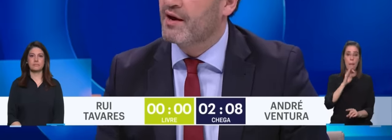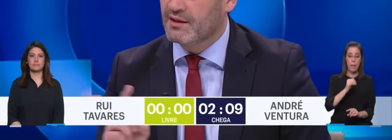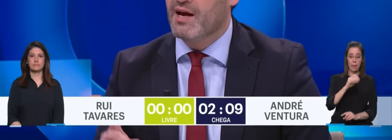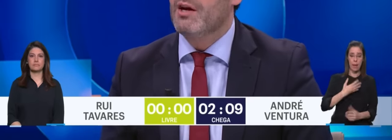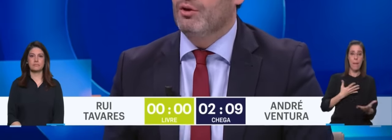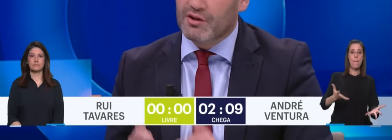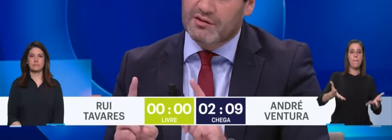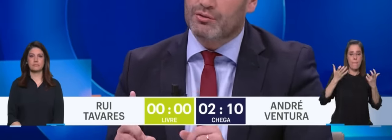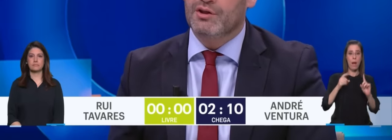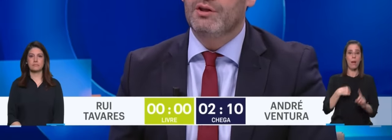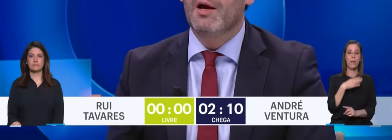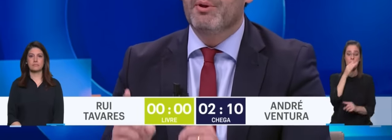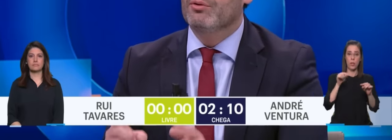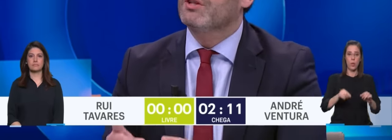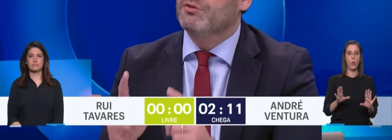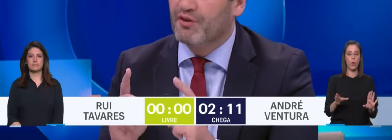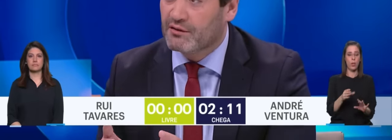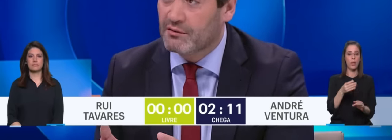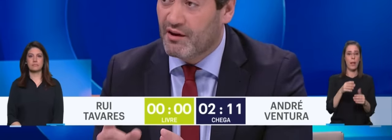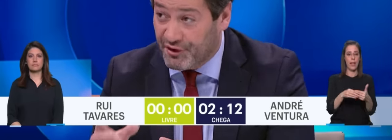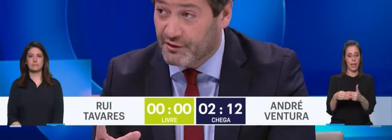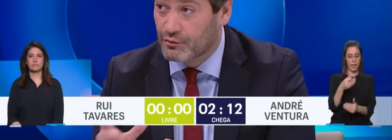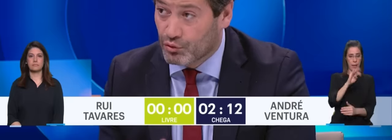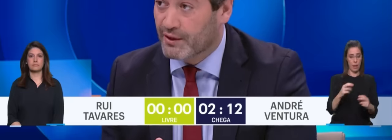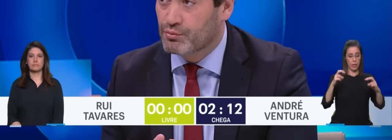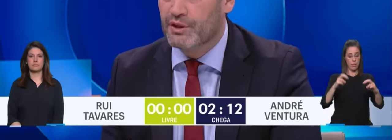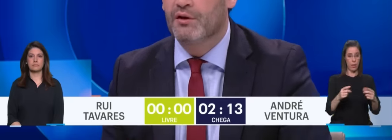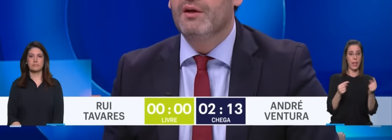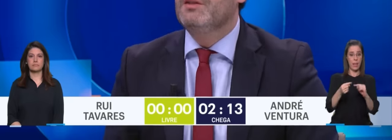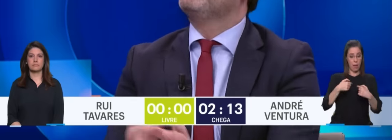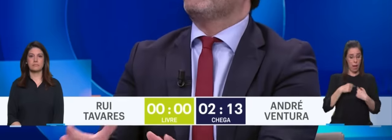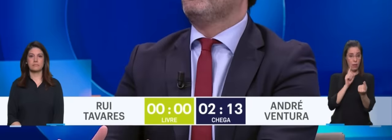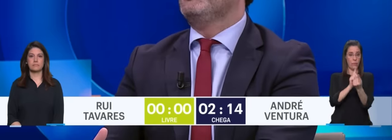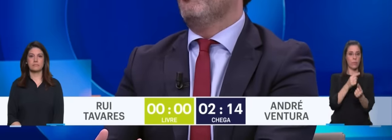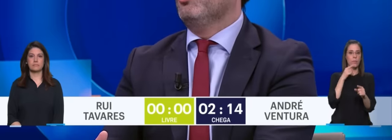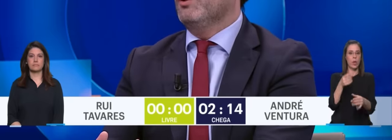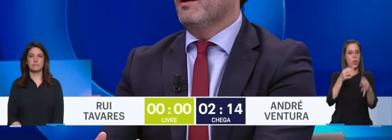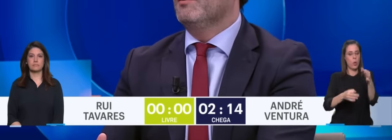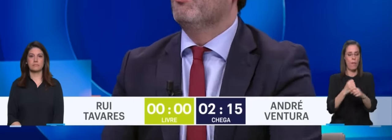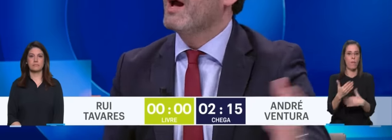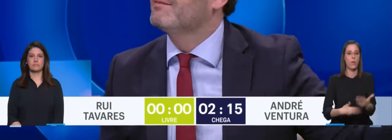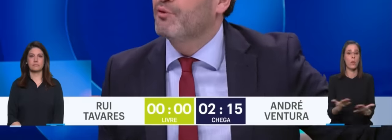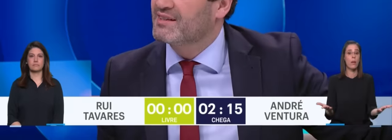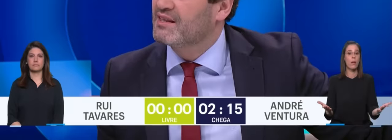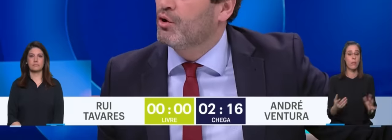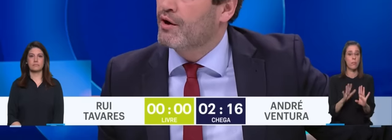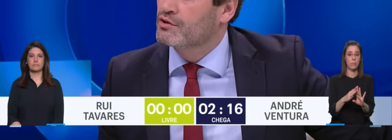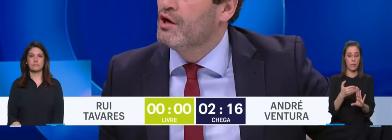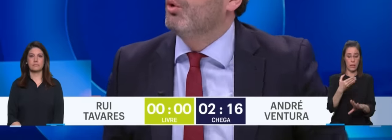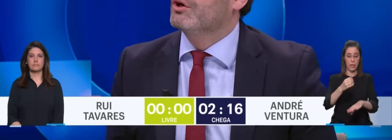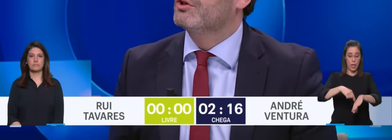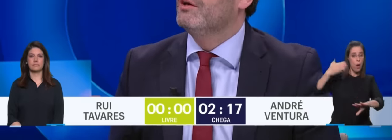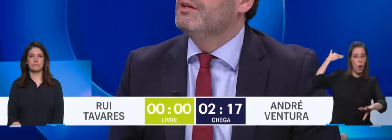PSD querem aliás eu tenho que dizer isto hoje aqui Pedro n Santos Frente a Frente num debate comigo disse que isto era a justiça a funcionar foi há foi há 70